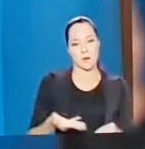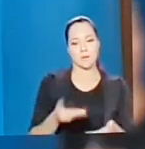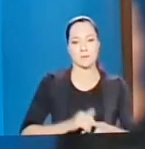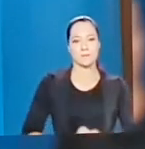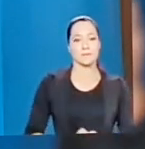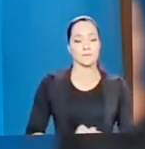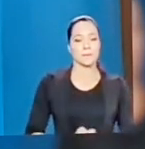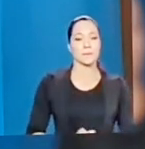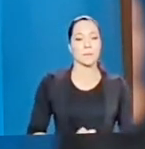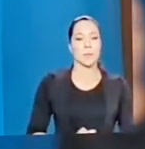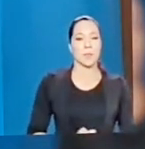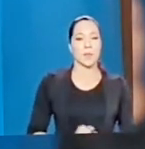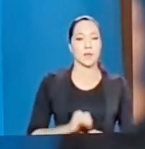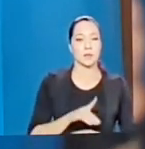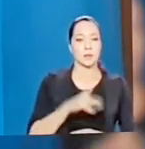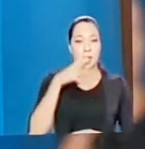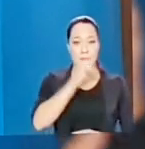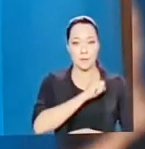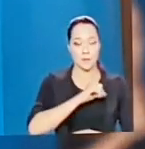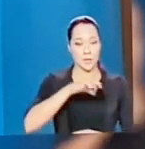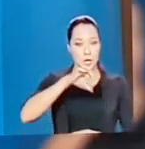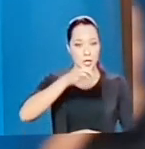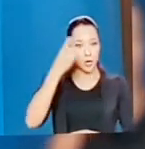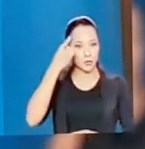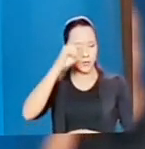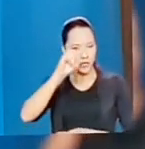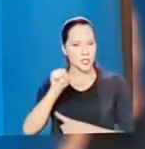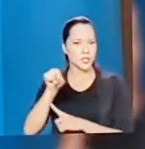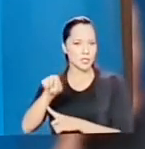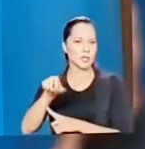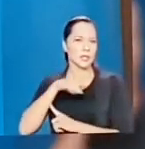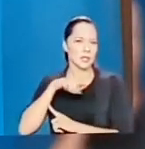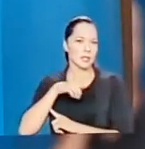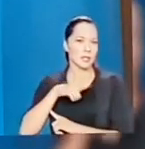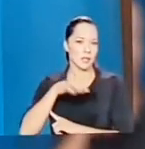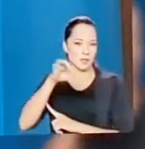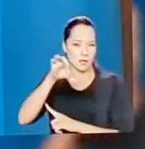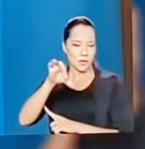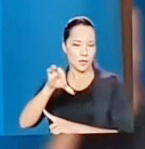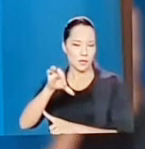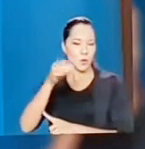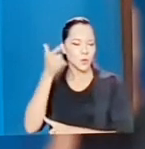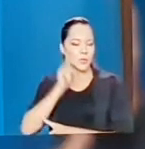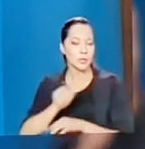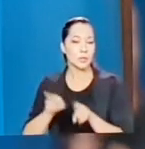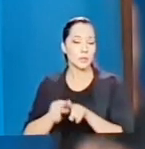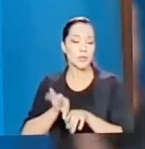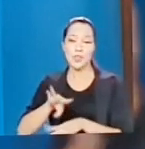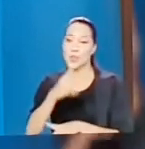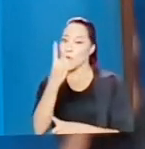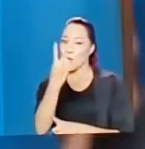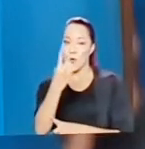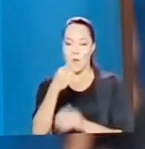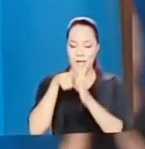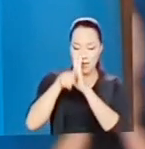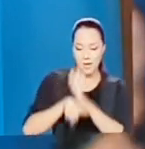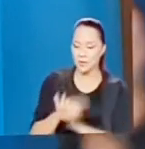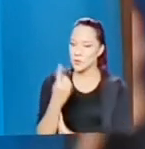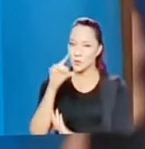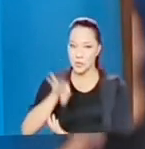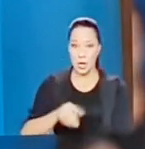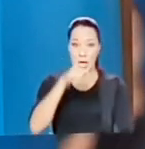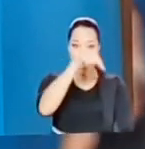Assemelha-se, em 9 dias, a agência inglesa, mas com apenas um protocolo analisado nesse período. Os senhores